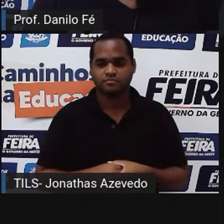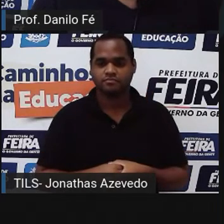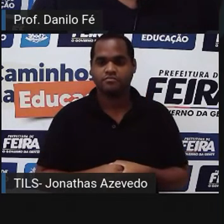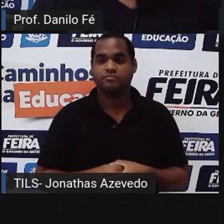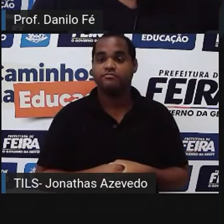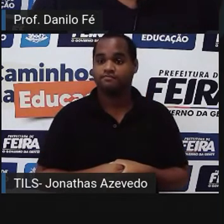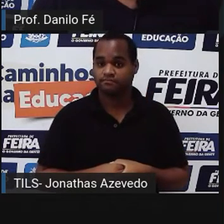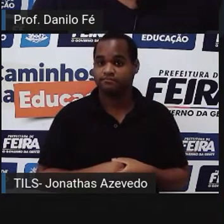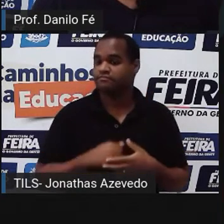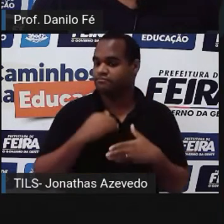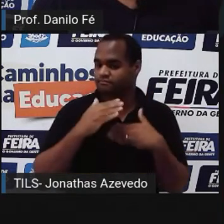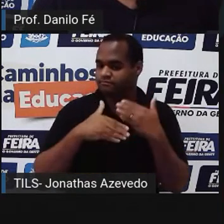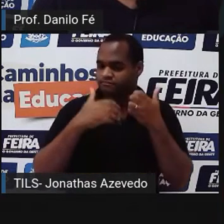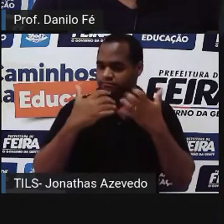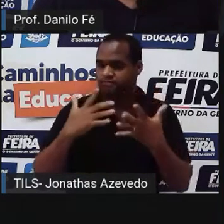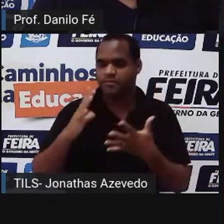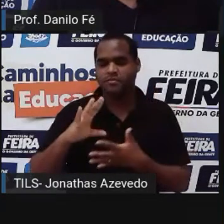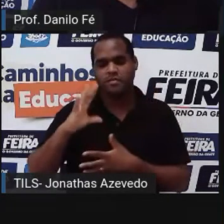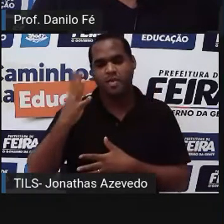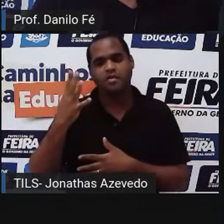Algumas coisas aconteceram.